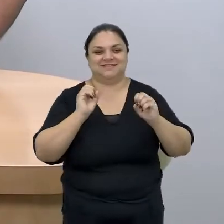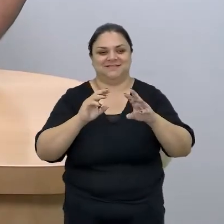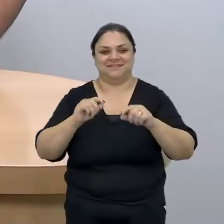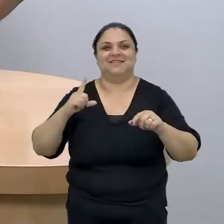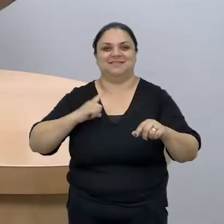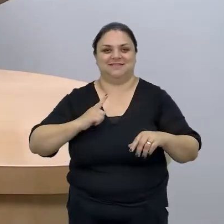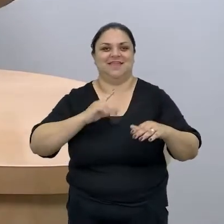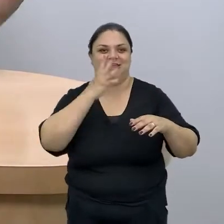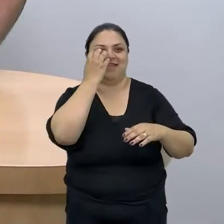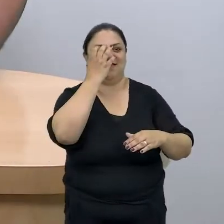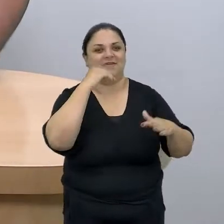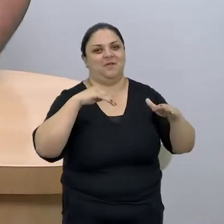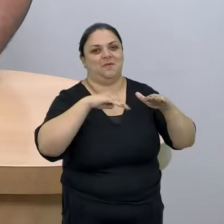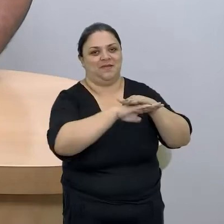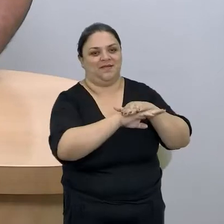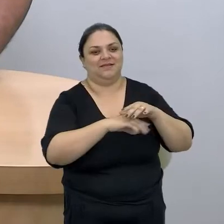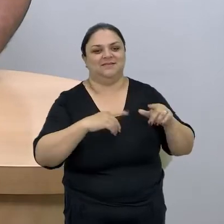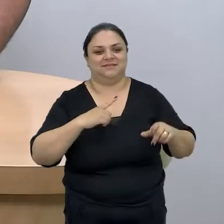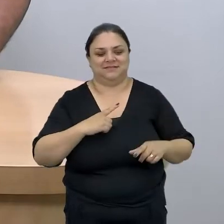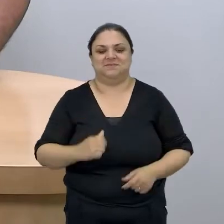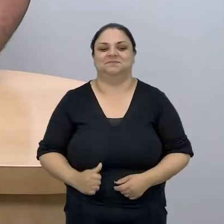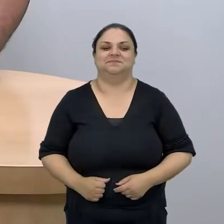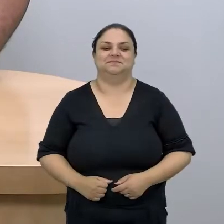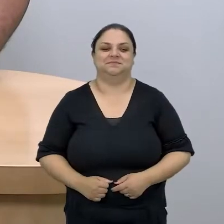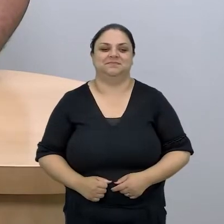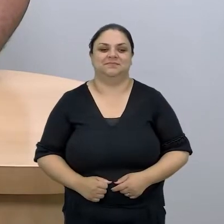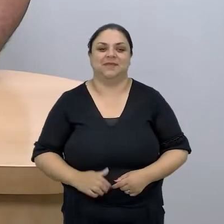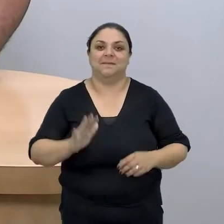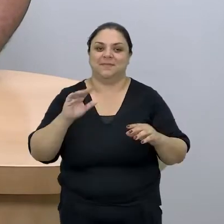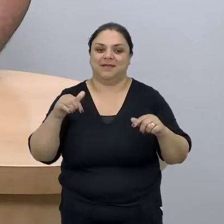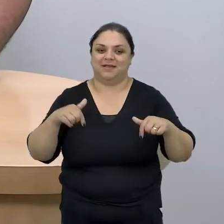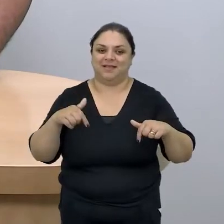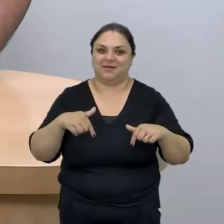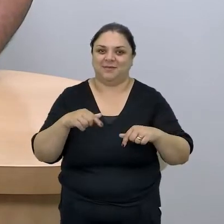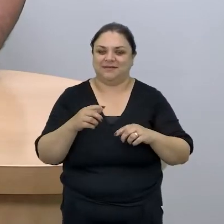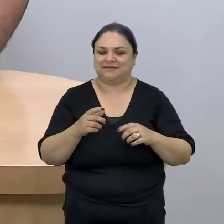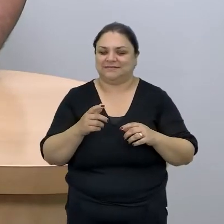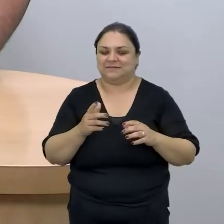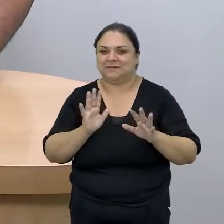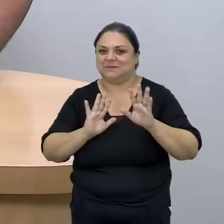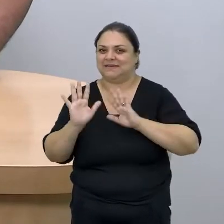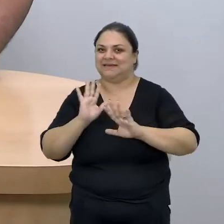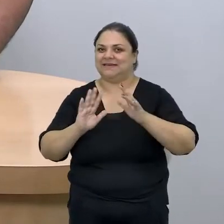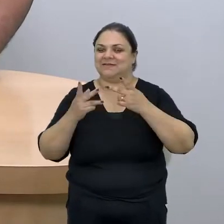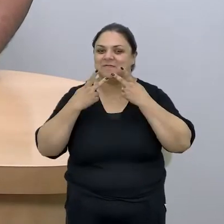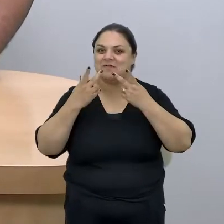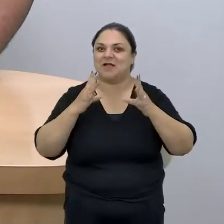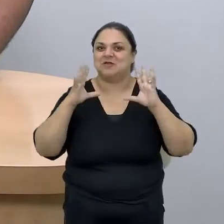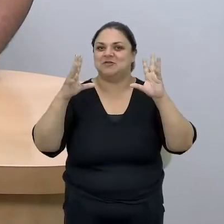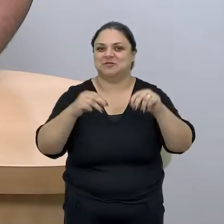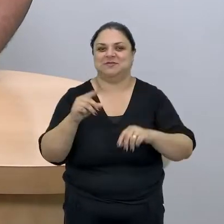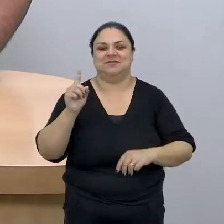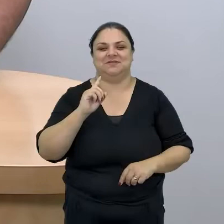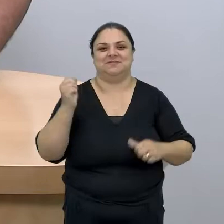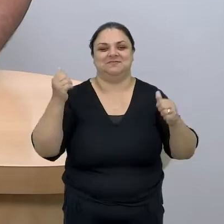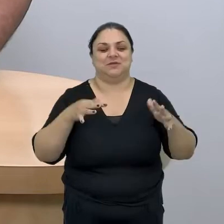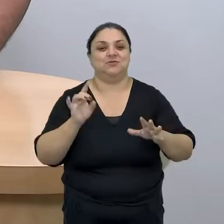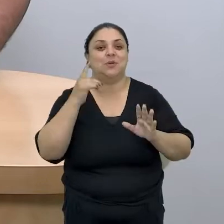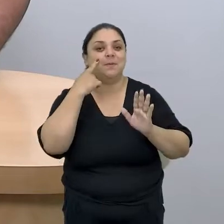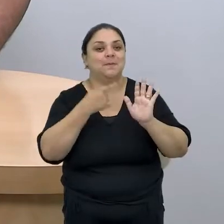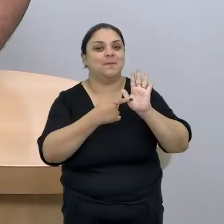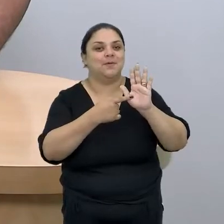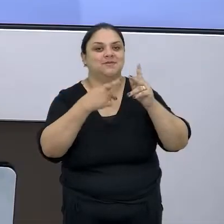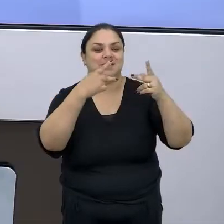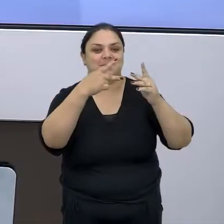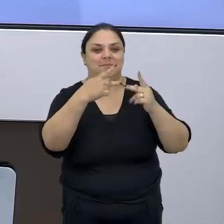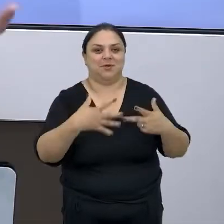gravado, aí a gente poderia Mas não falar um tem pouco problema. mais. Como não... A gente vai dar uma seguradinha, Tem algumas problema, coisas, tem problema. para mostrar mais aqui a programação. Sim. E aí lá